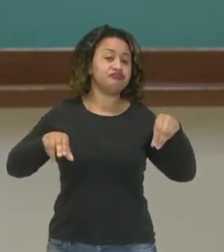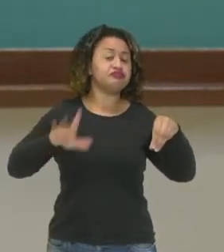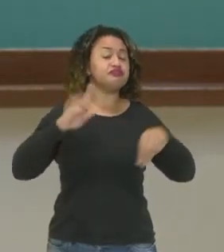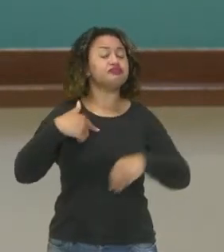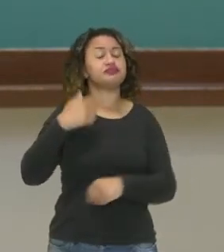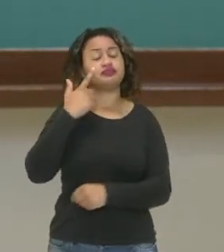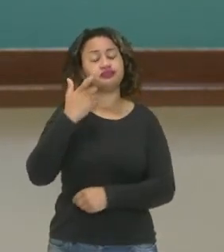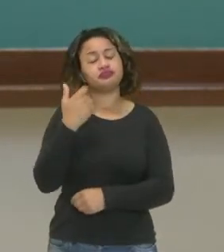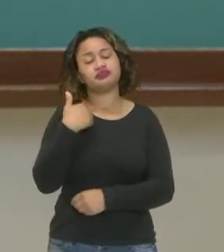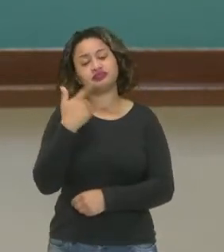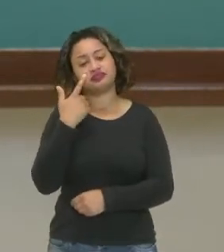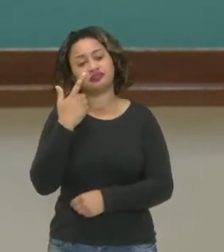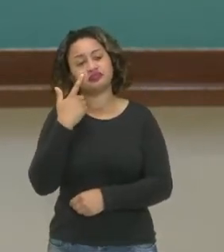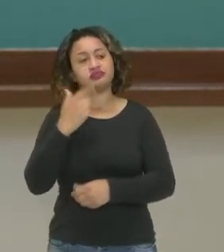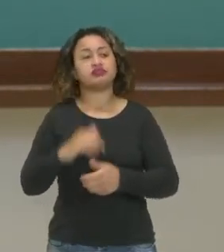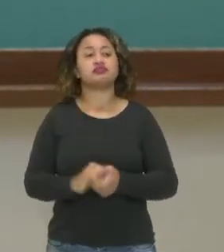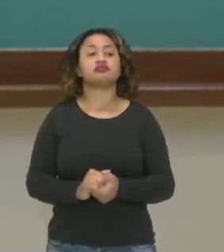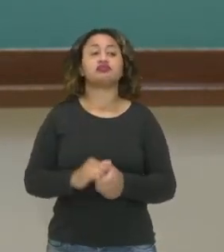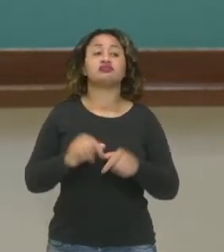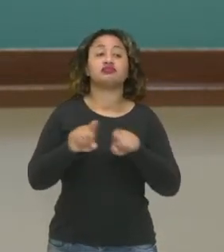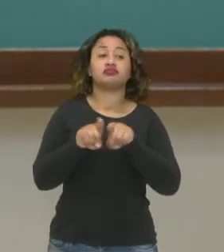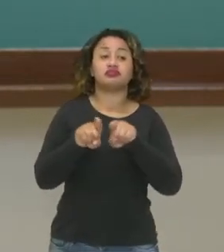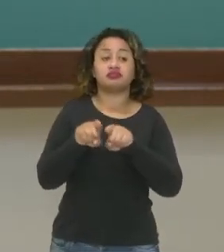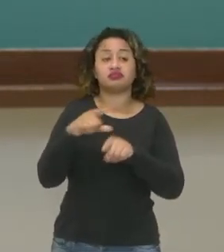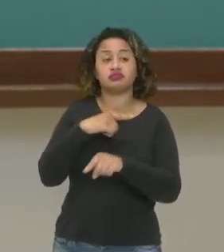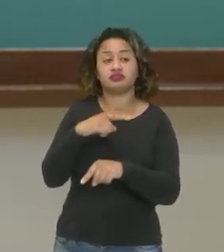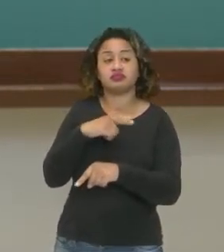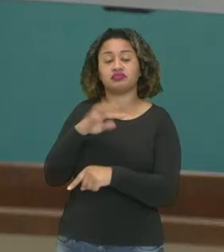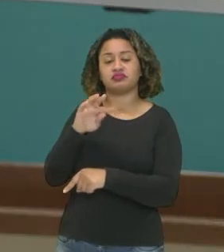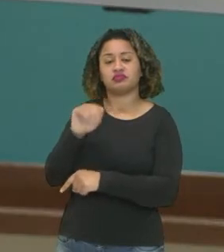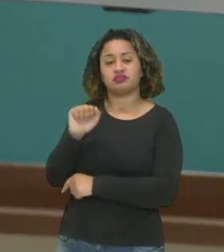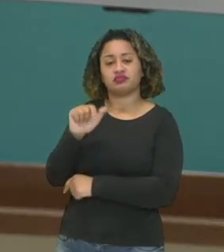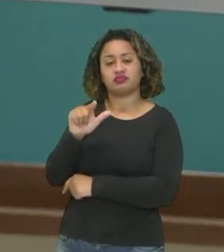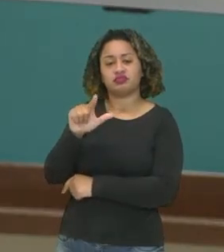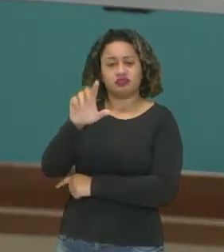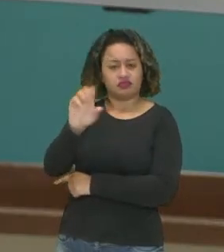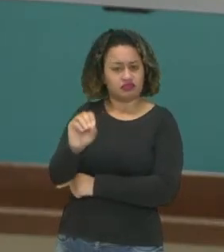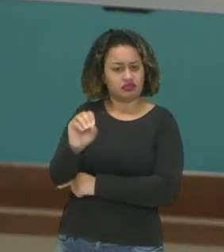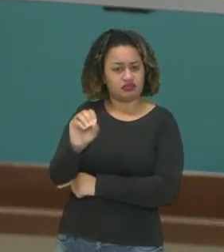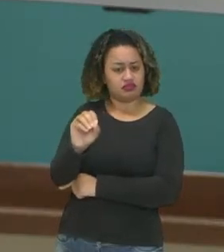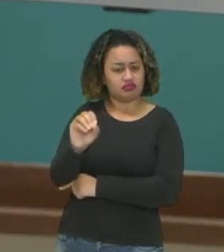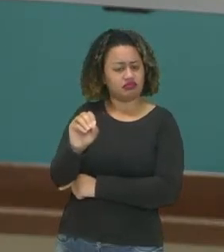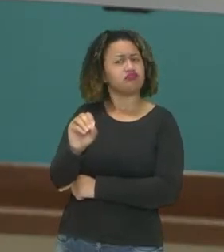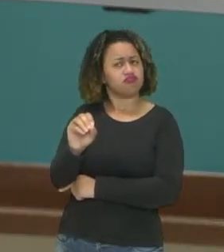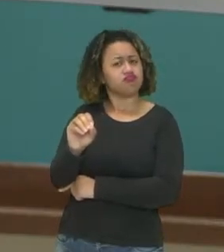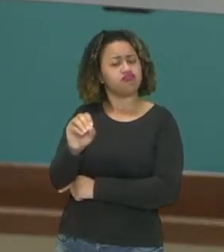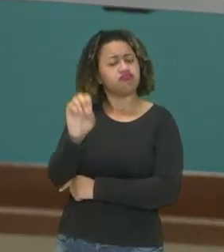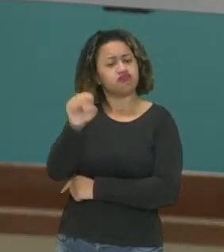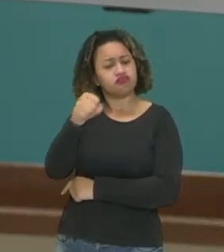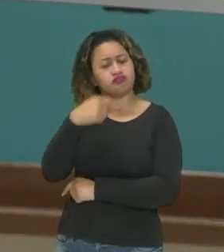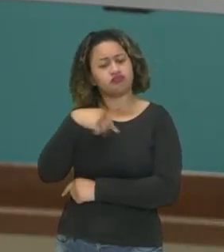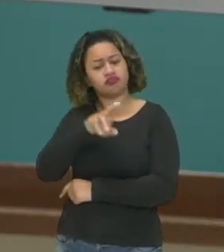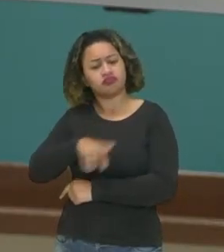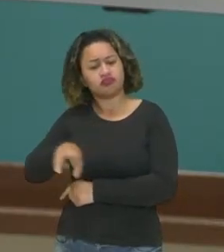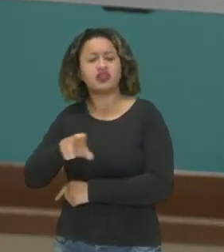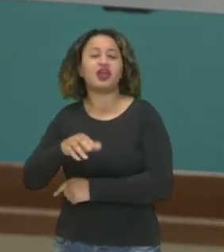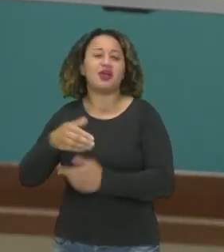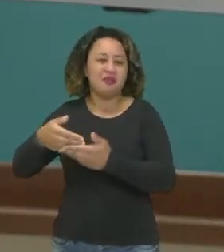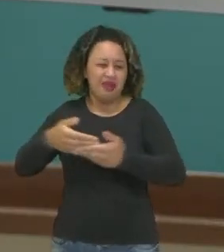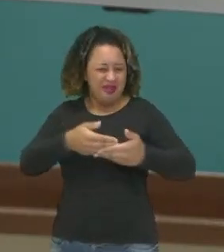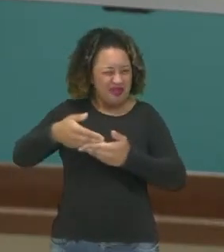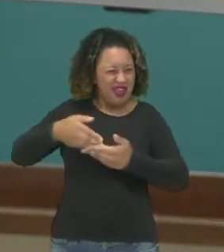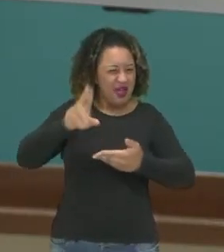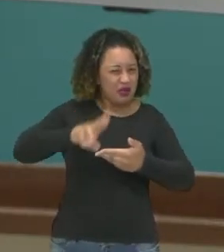interessante. Temos aí o talco, aquele que vai lá que a gente usa lá, os bebezinhos,